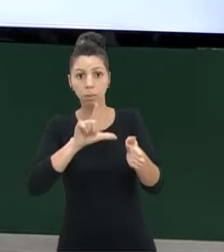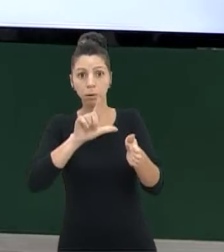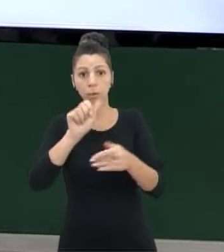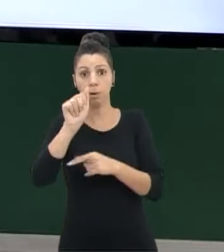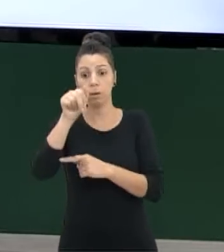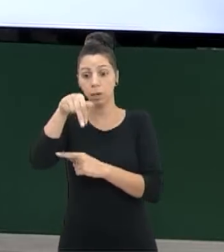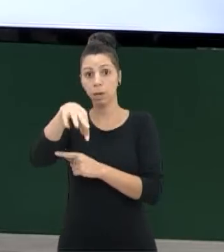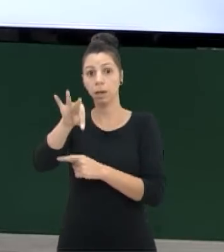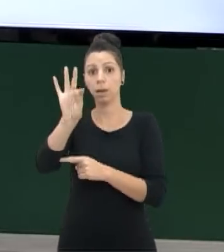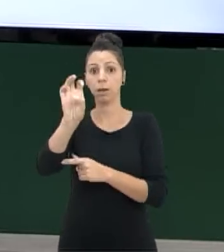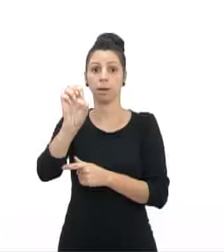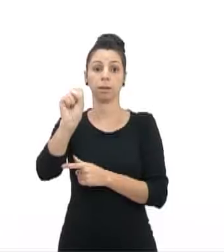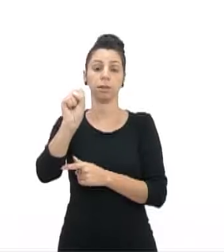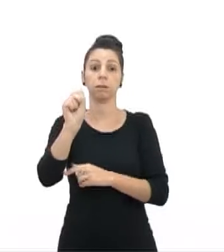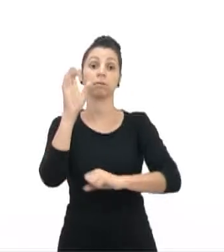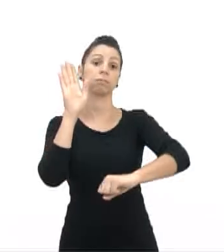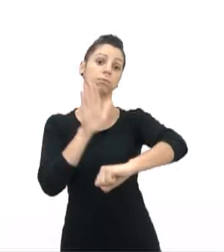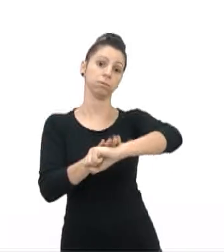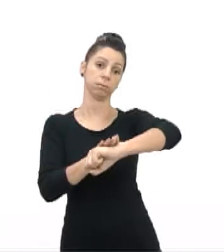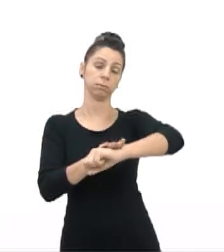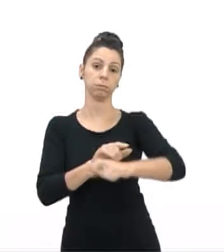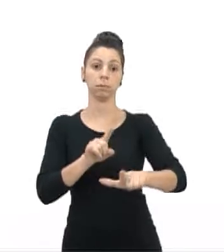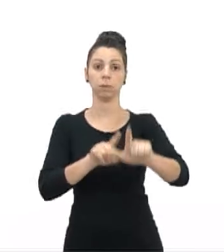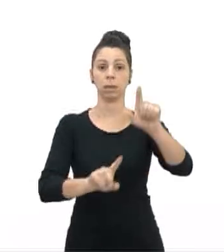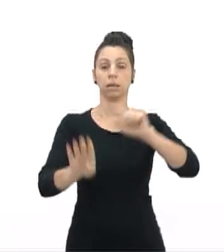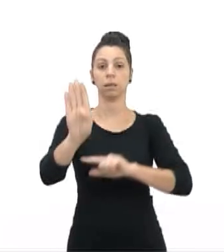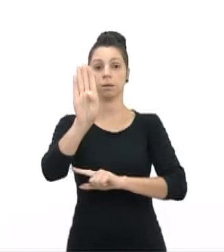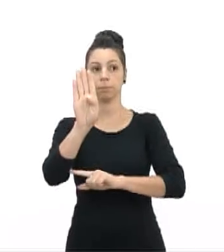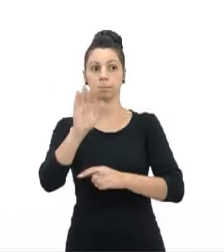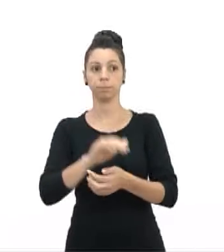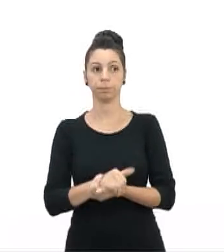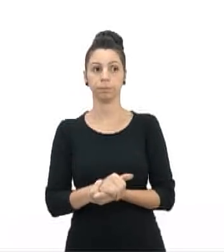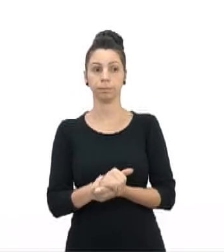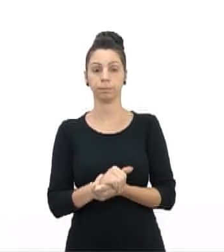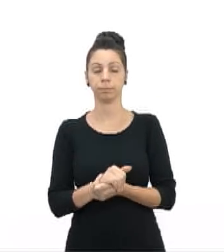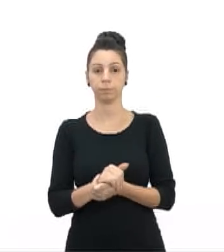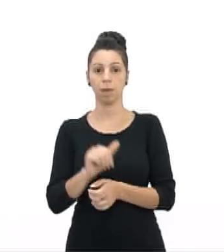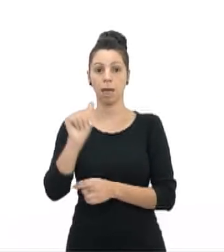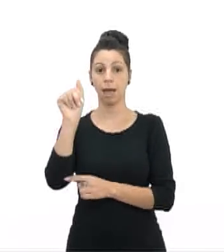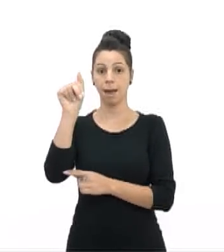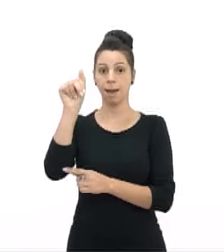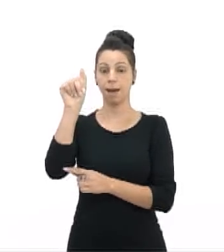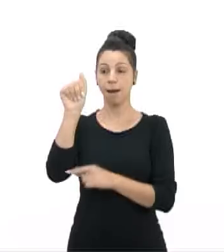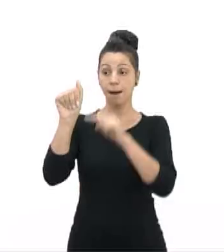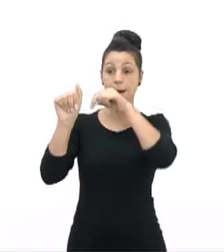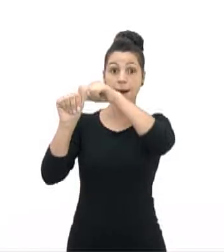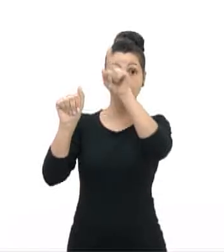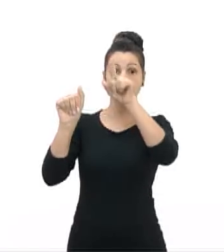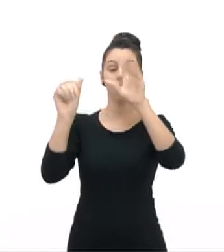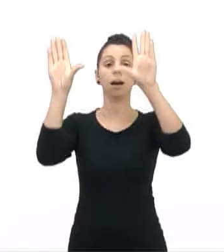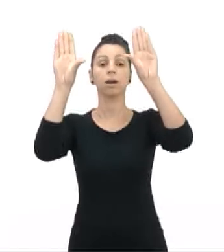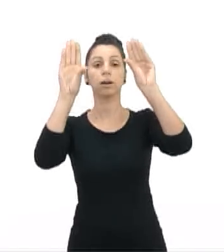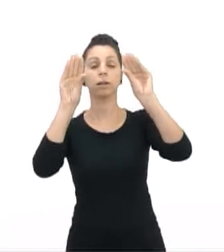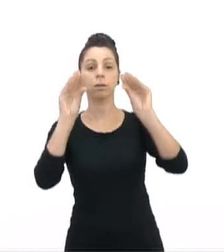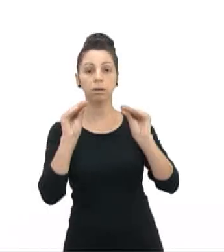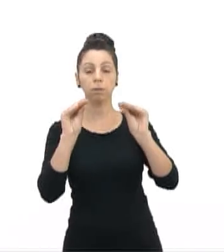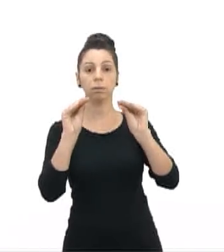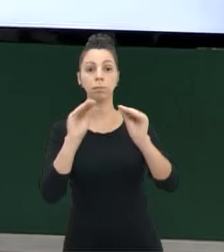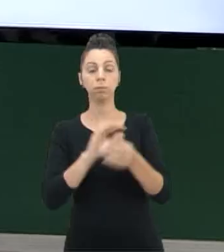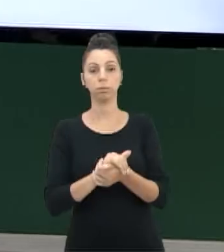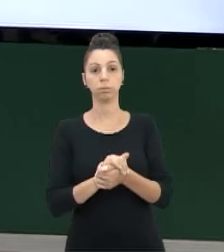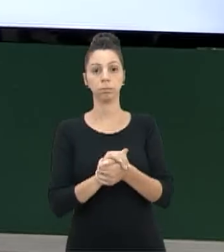tempo, né? Na letra B, à noite ela me ligou para conversar. À noite,